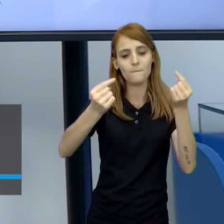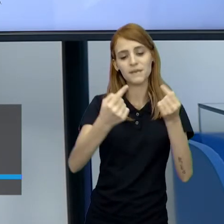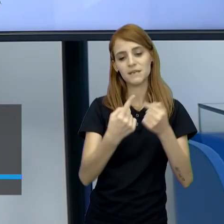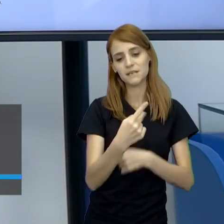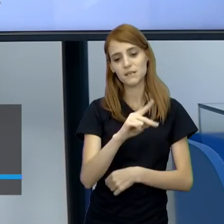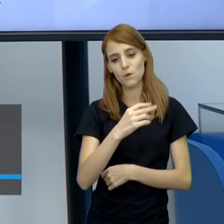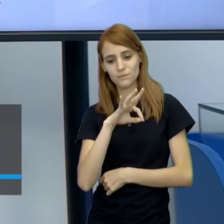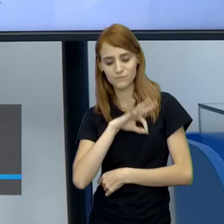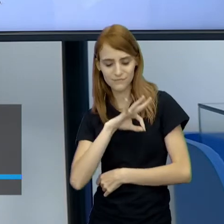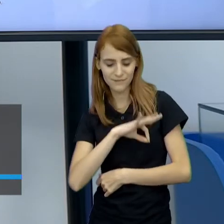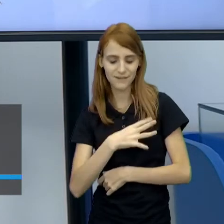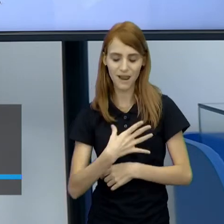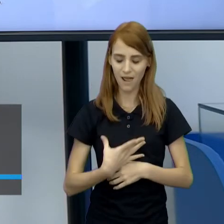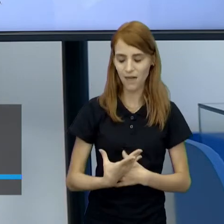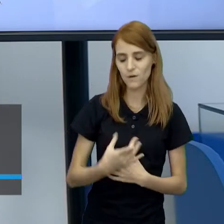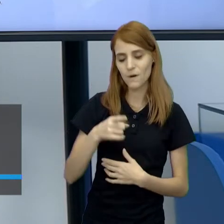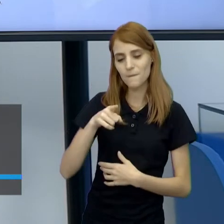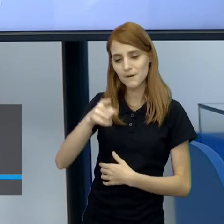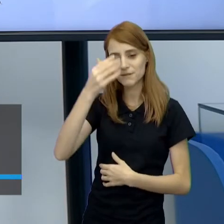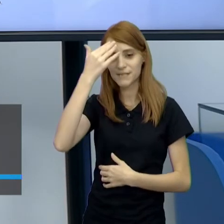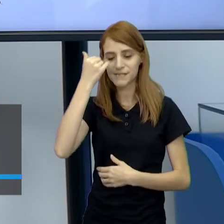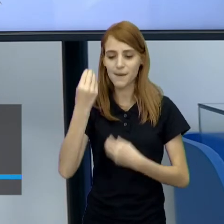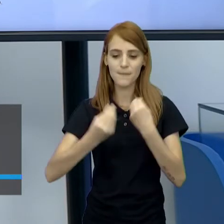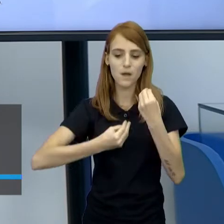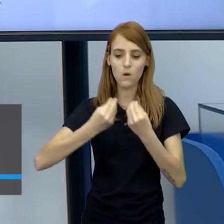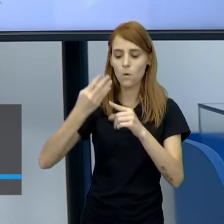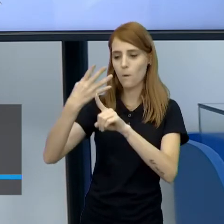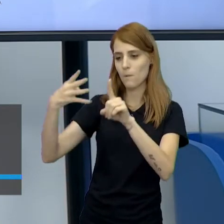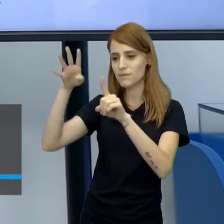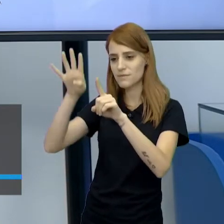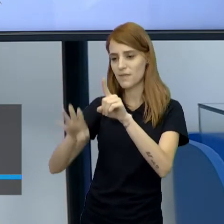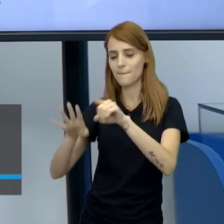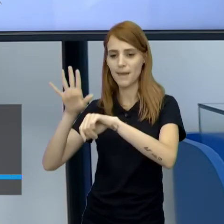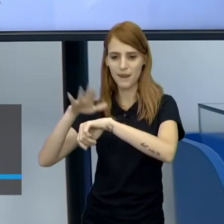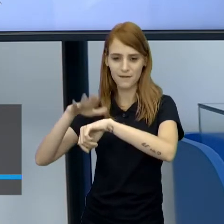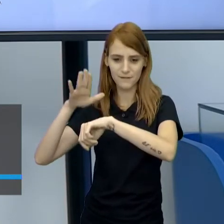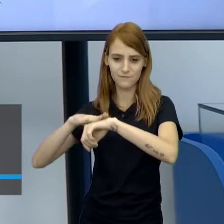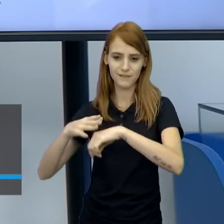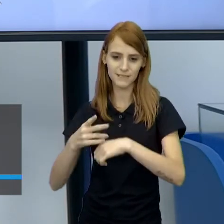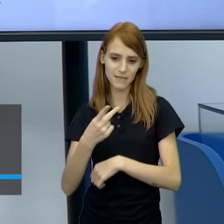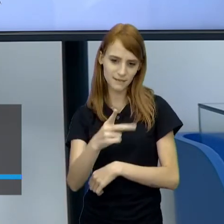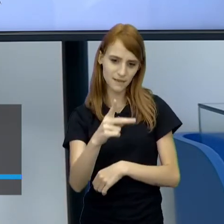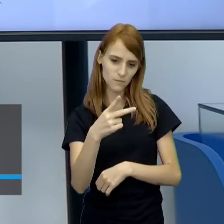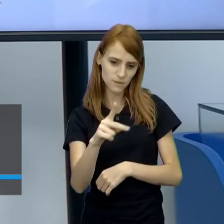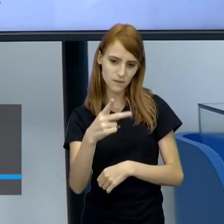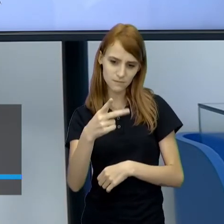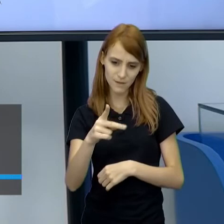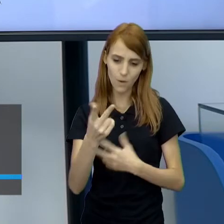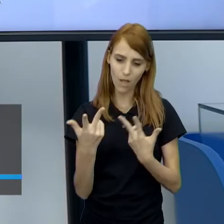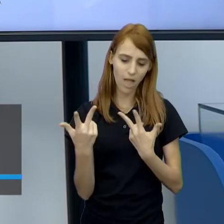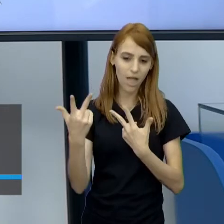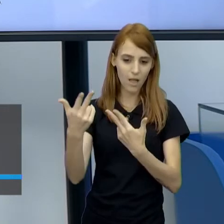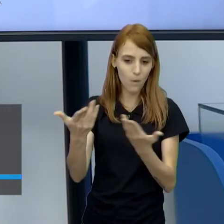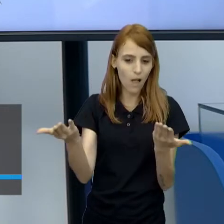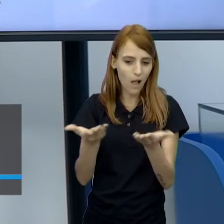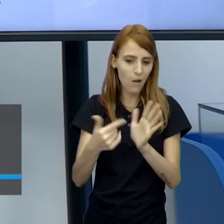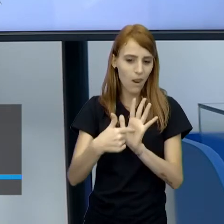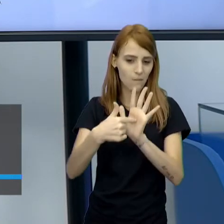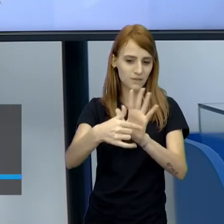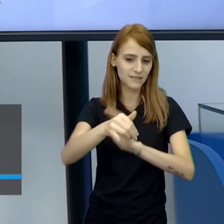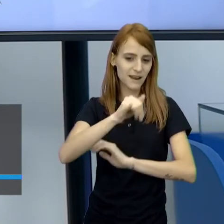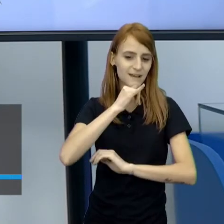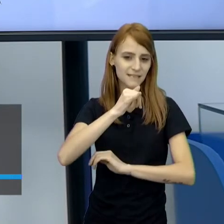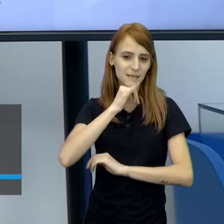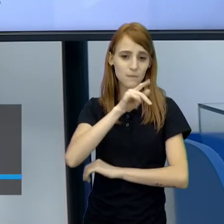mais para vocês terem aí um repertório, terem aí uma propriedade para fazer a de vocês, com um exemplo que a gente vai colocar aqui do